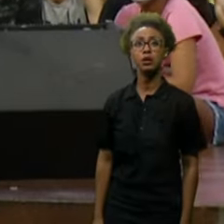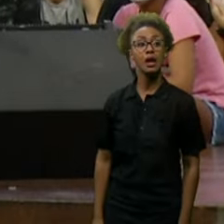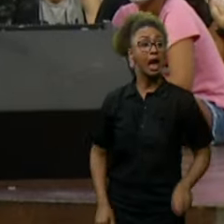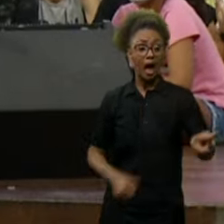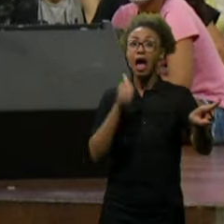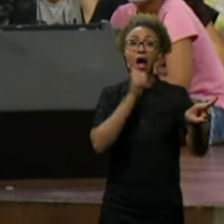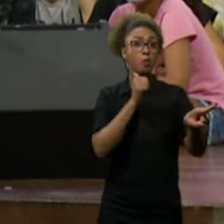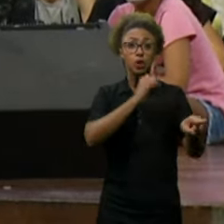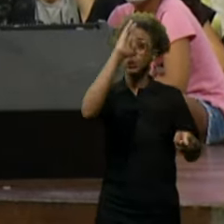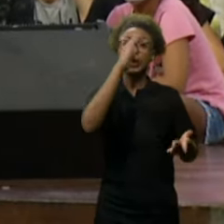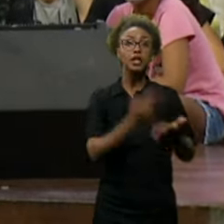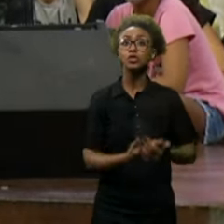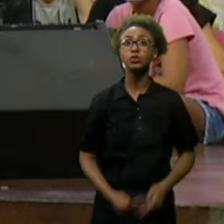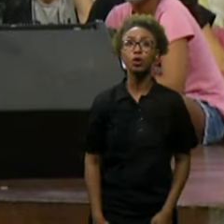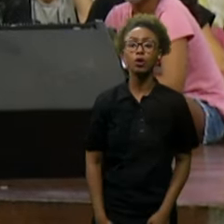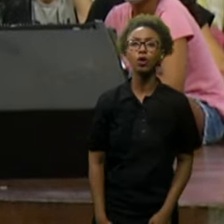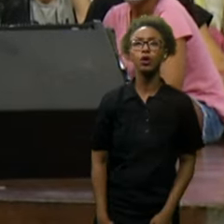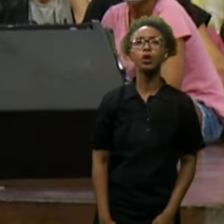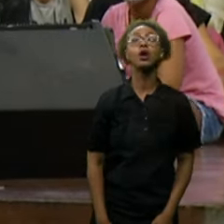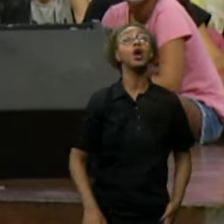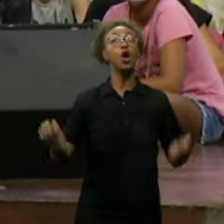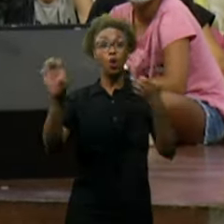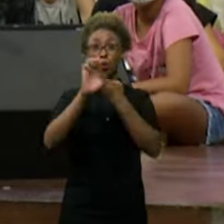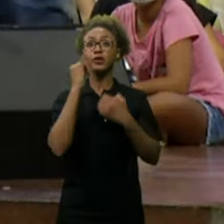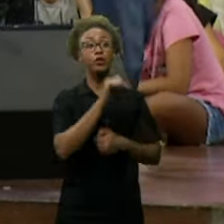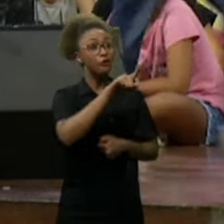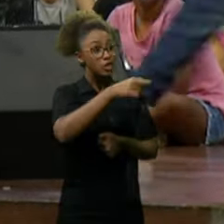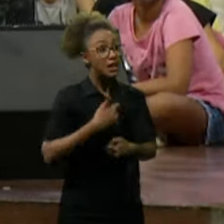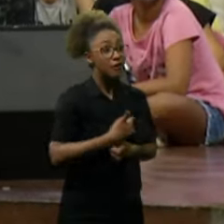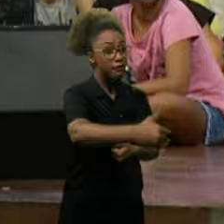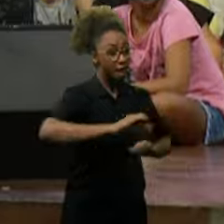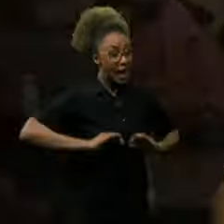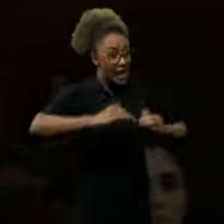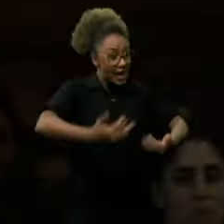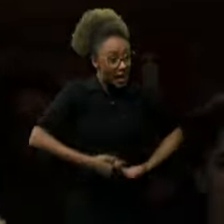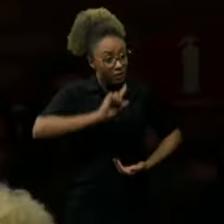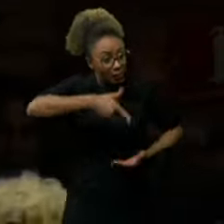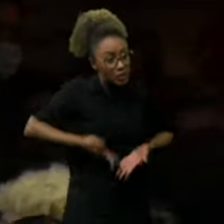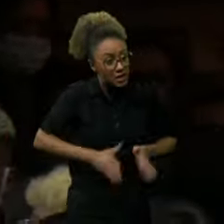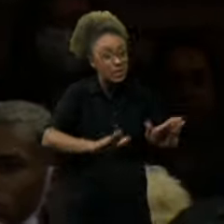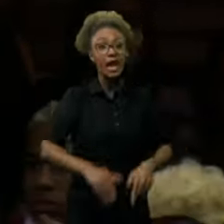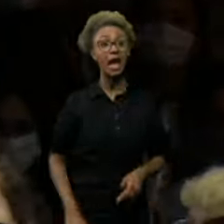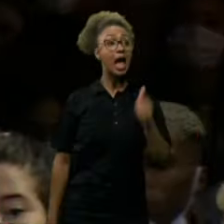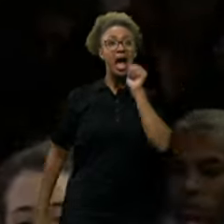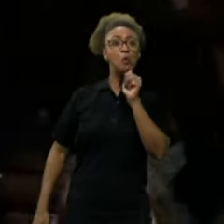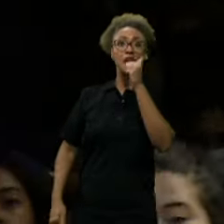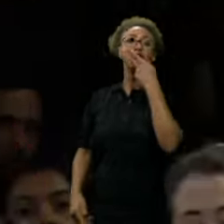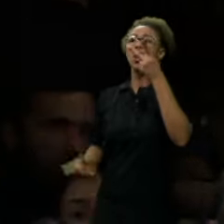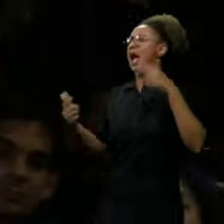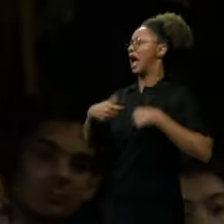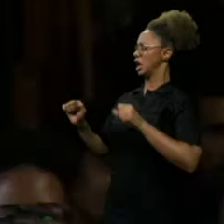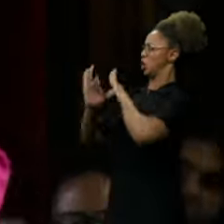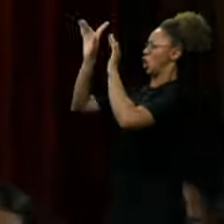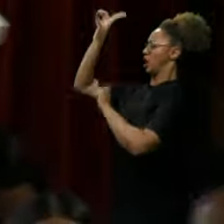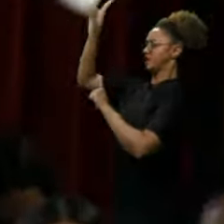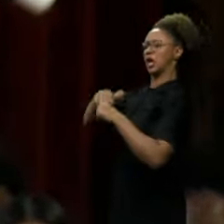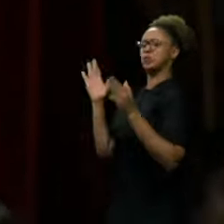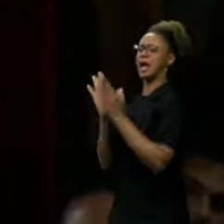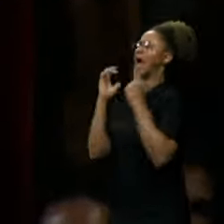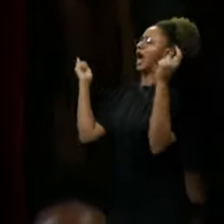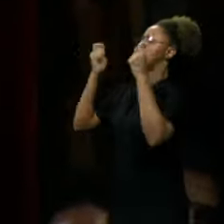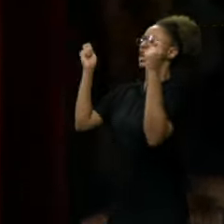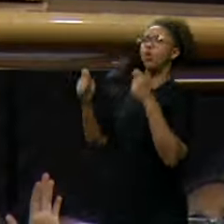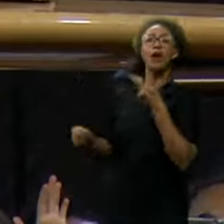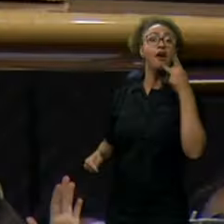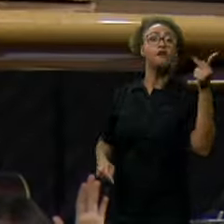ela não Crew quando ele disse tu conceberás e darás à luz um filho ela não disse Glória não disse Aleluia